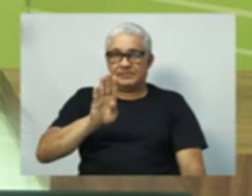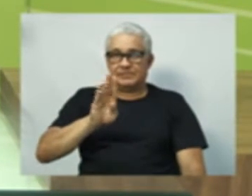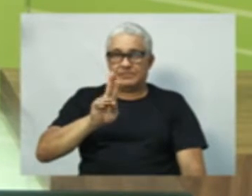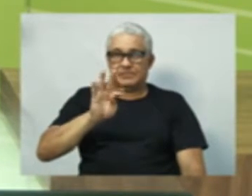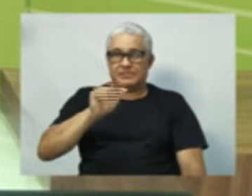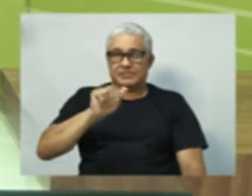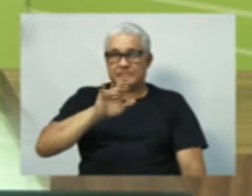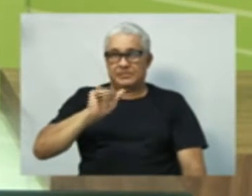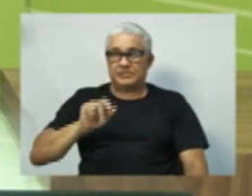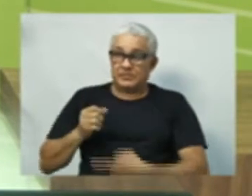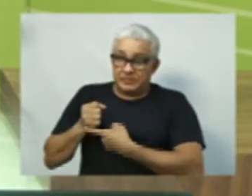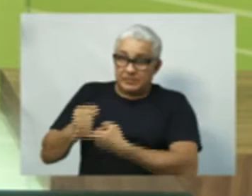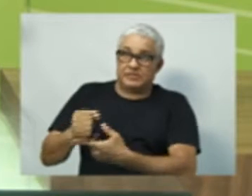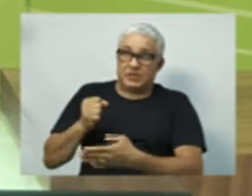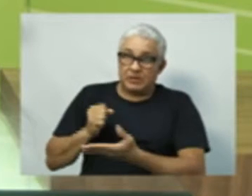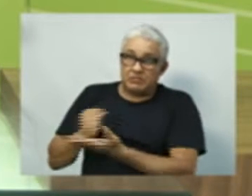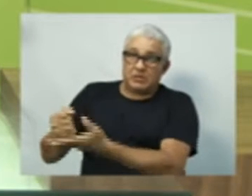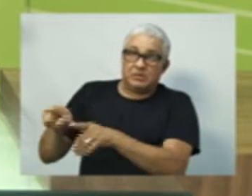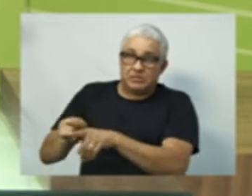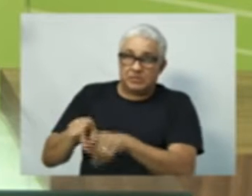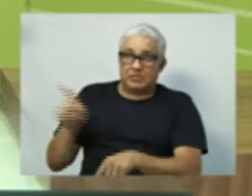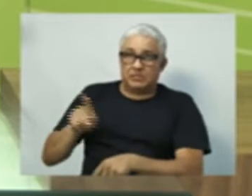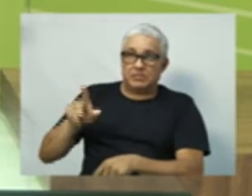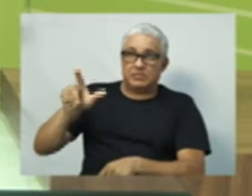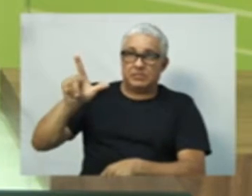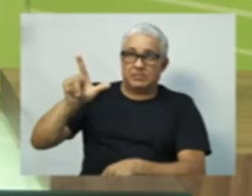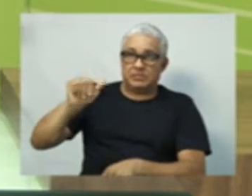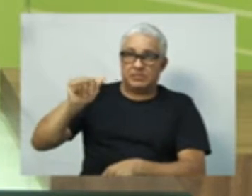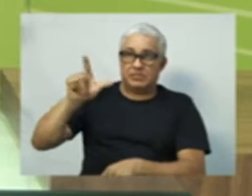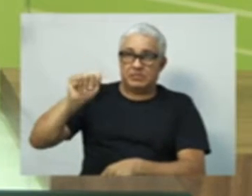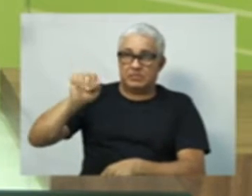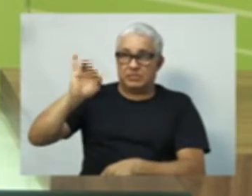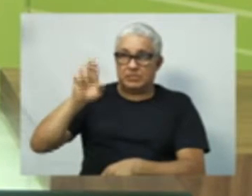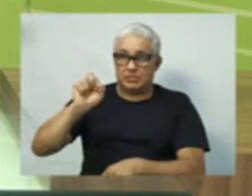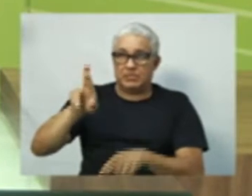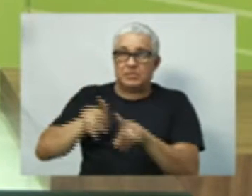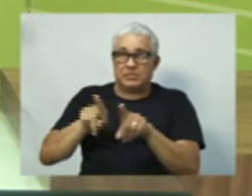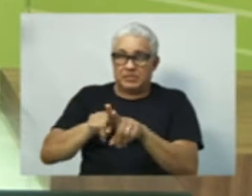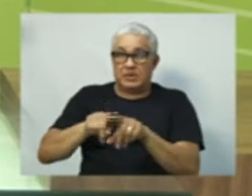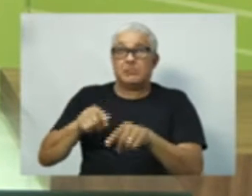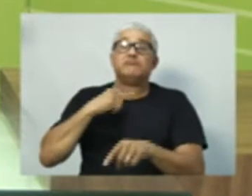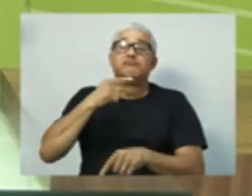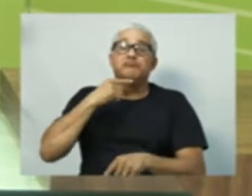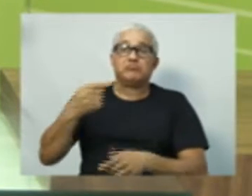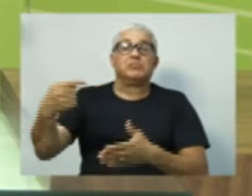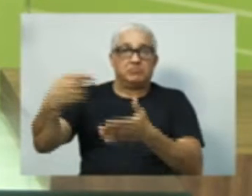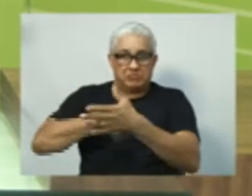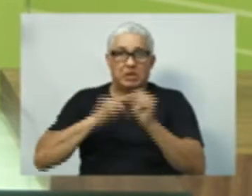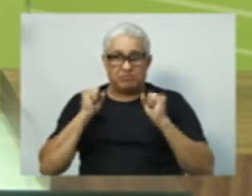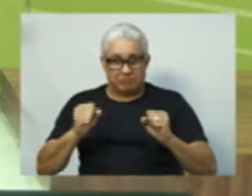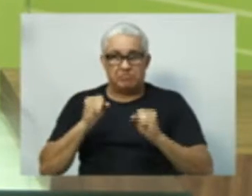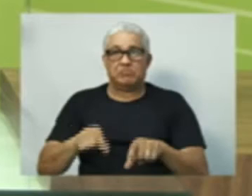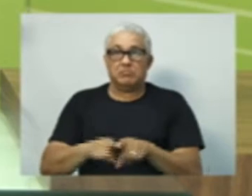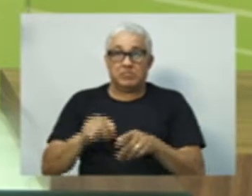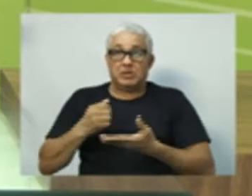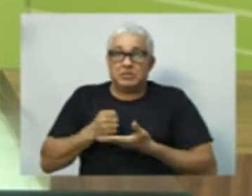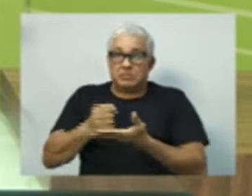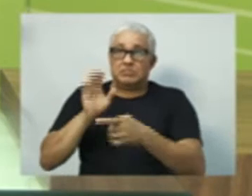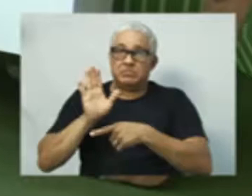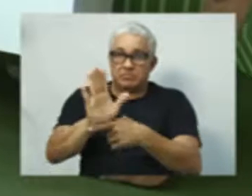professor Aloir e aguardo as dúvidas de vocês aqui no chat. Podem mandar, nós estamos aqui para lhe